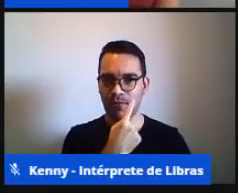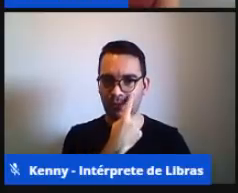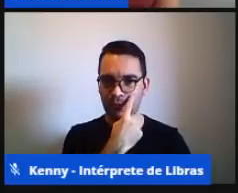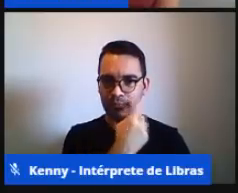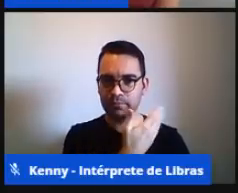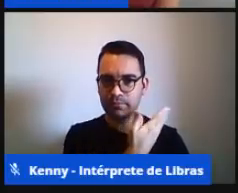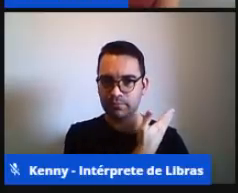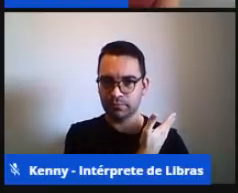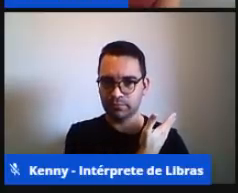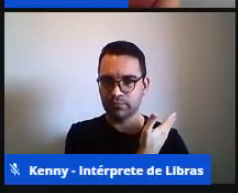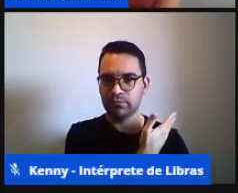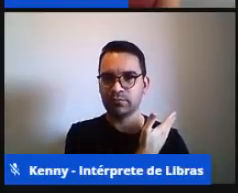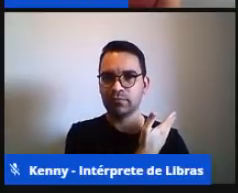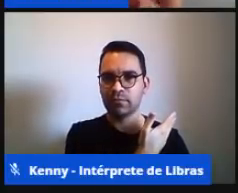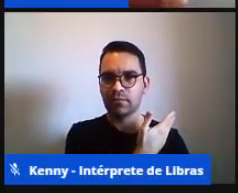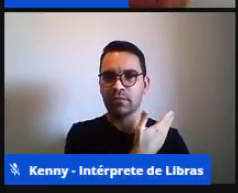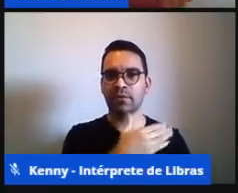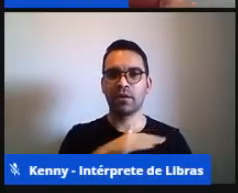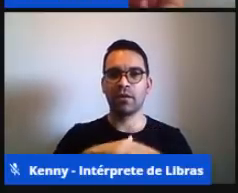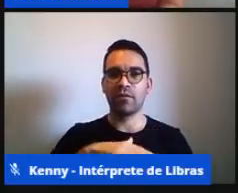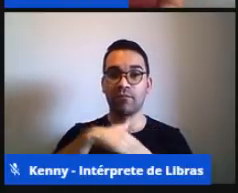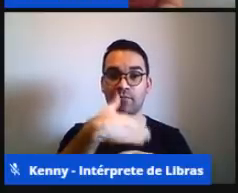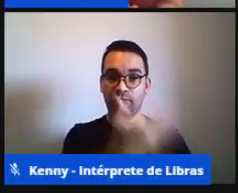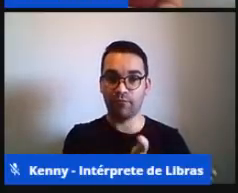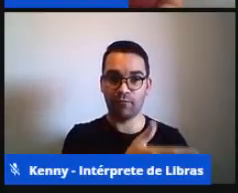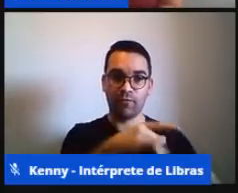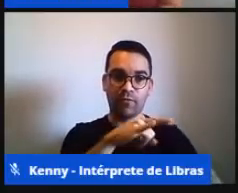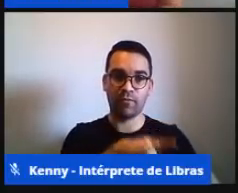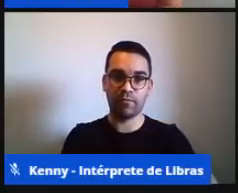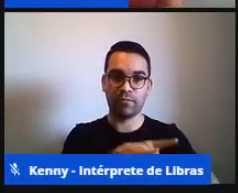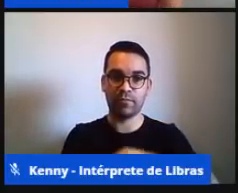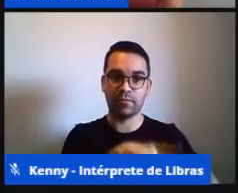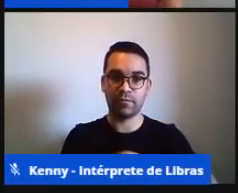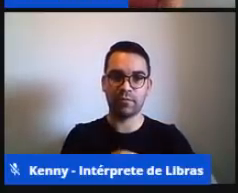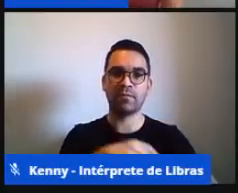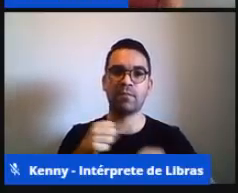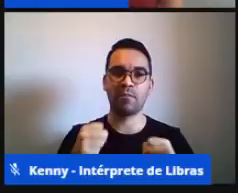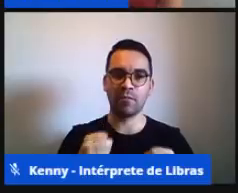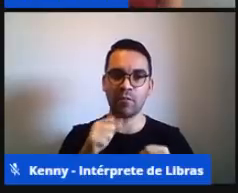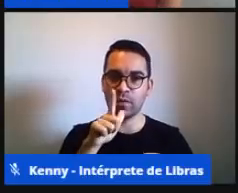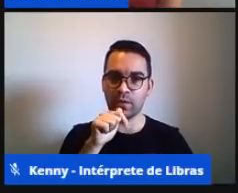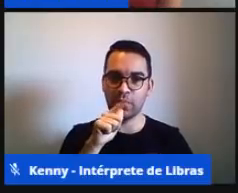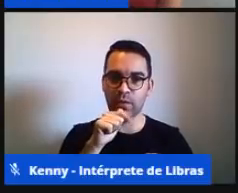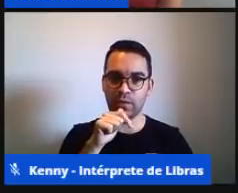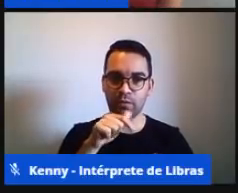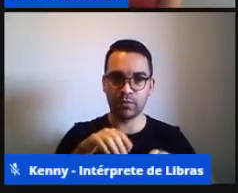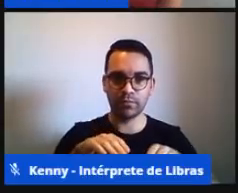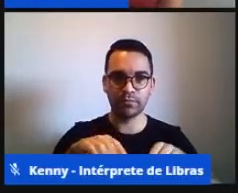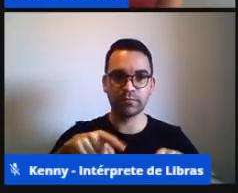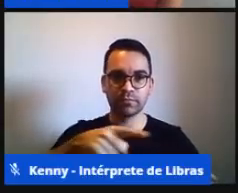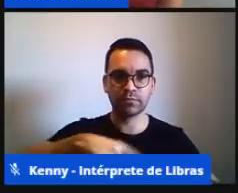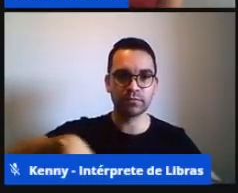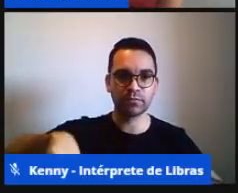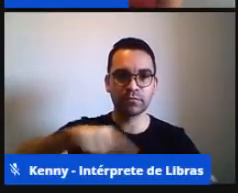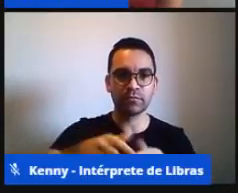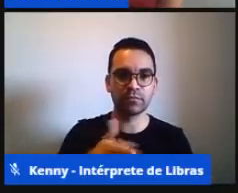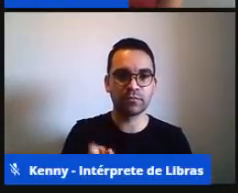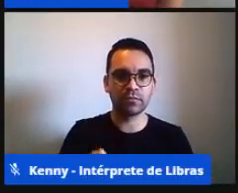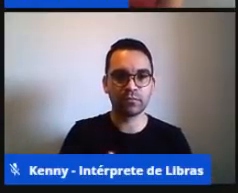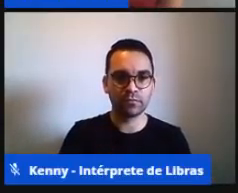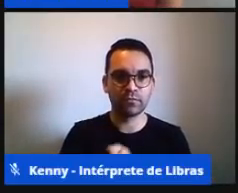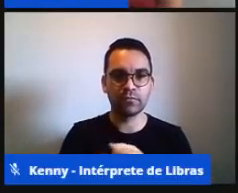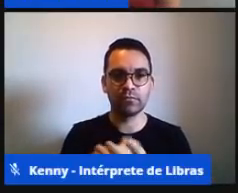sabonete líquido fora dos sanitários, para evitar aglomeração de pessoas nos sanitários para lavar as mãos. Eu sei que algumas escolas vão